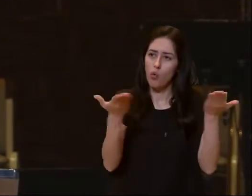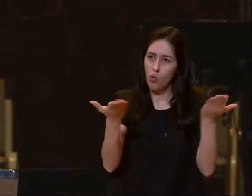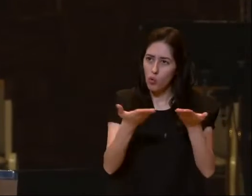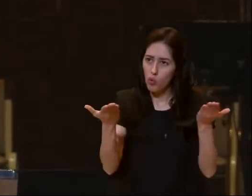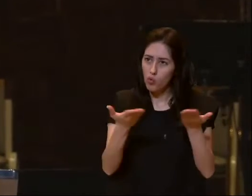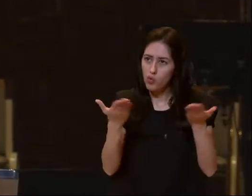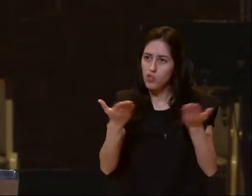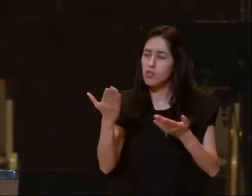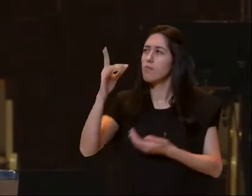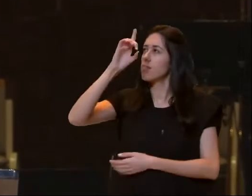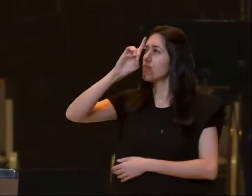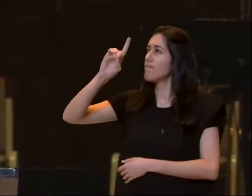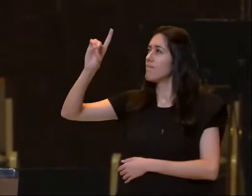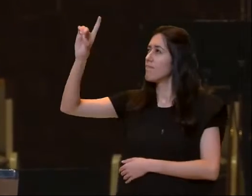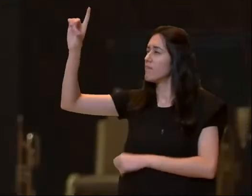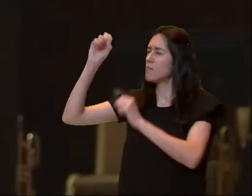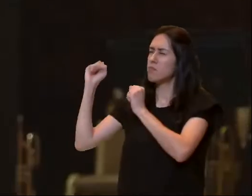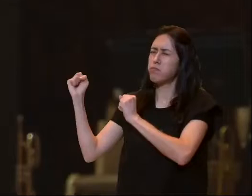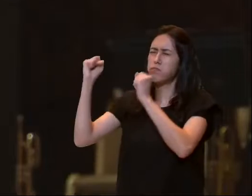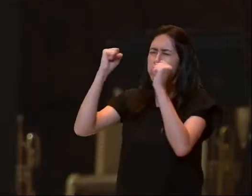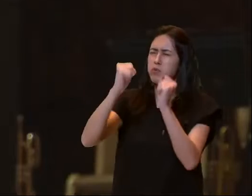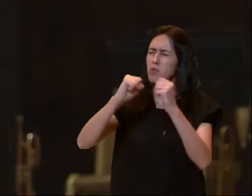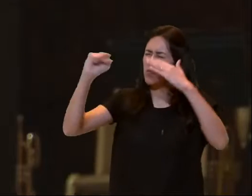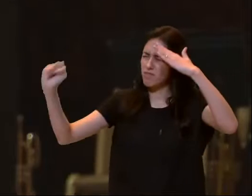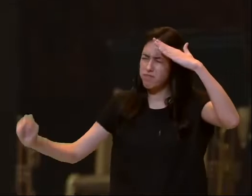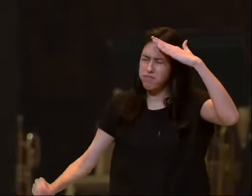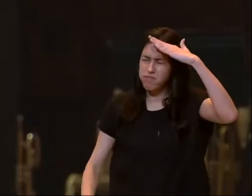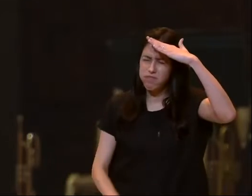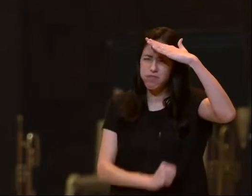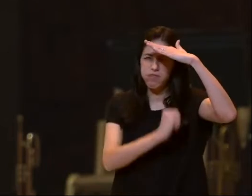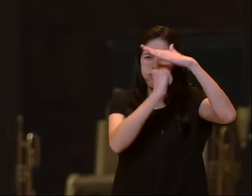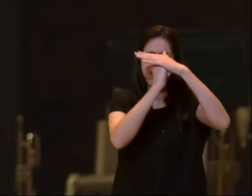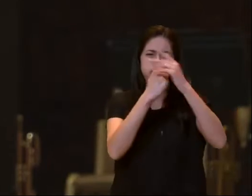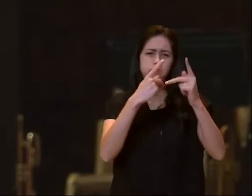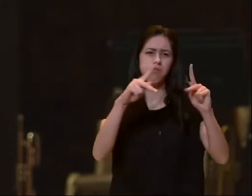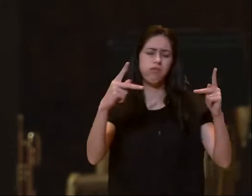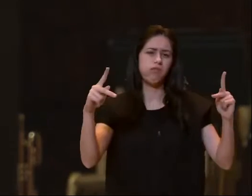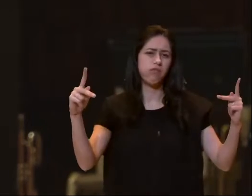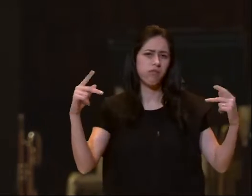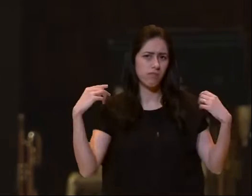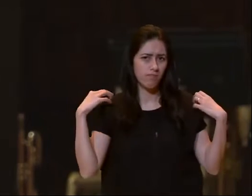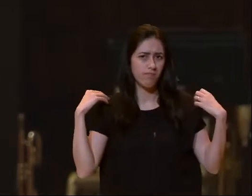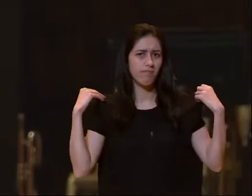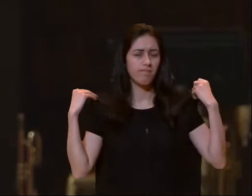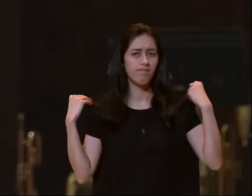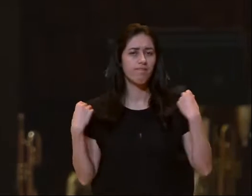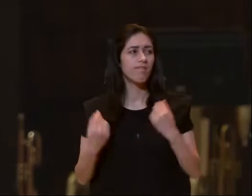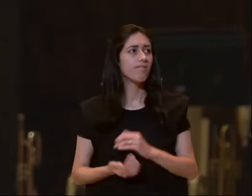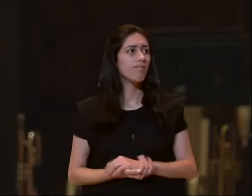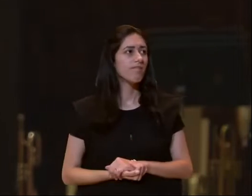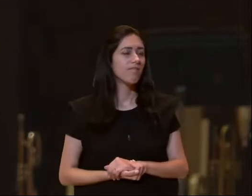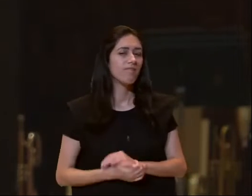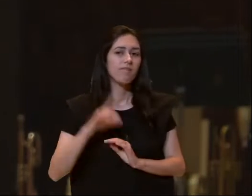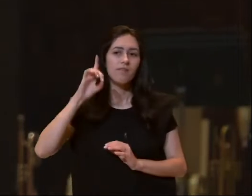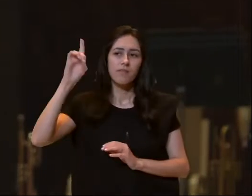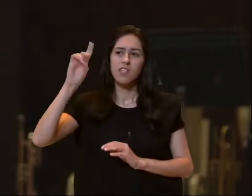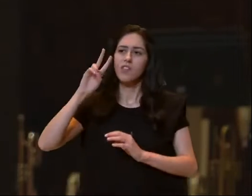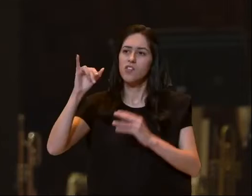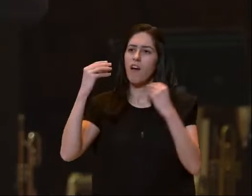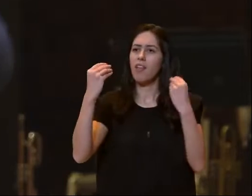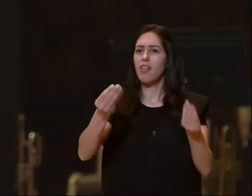que a plenitude do poder de Deus te alcance. Deus vai te dar